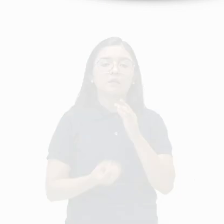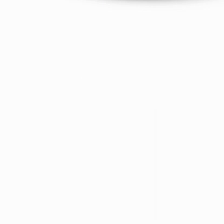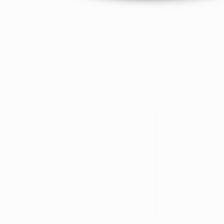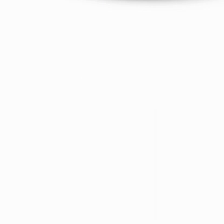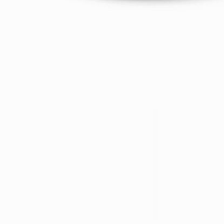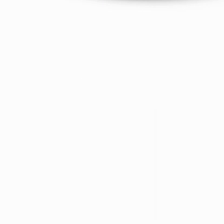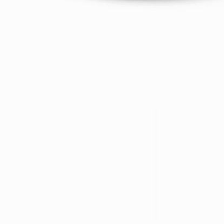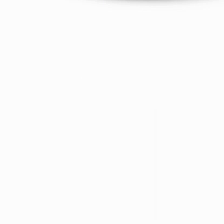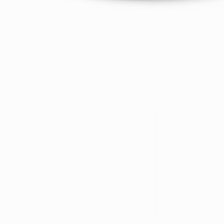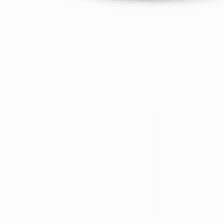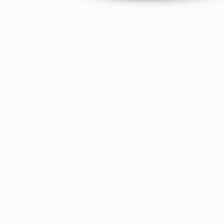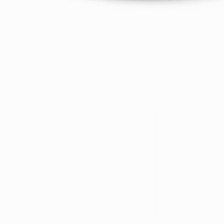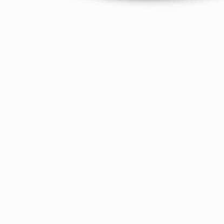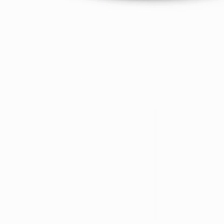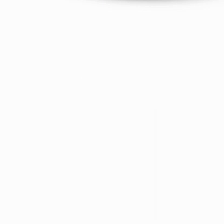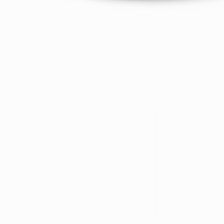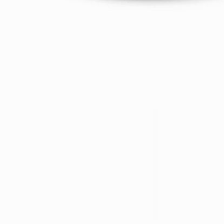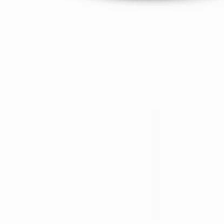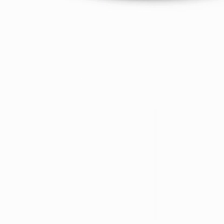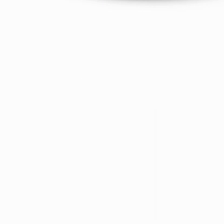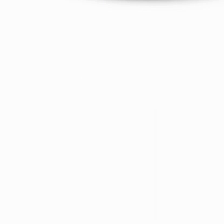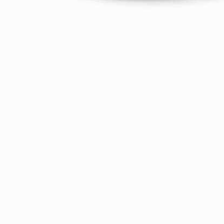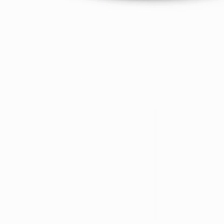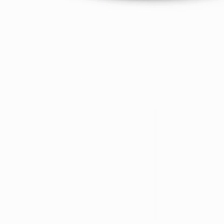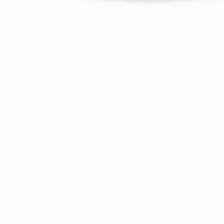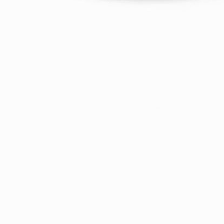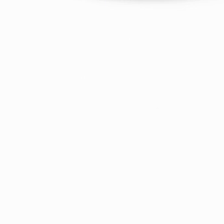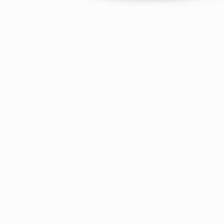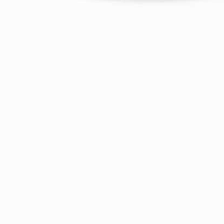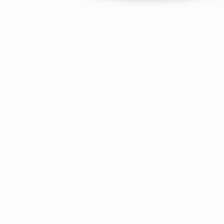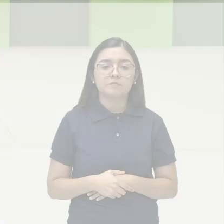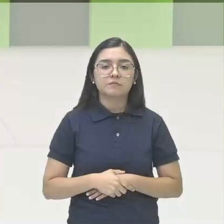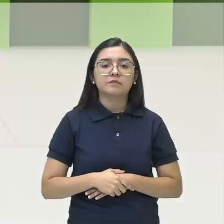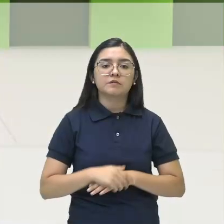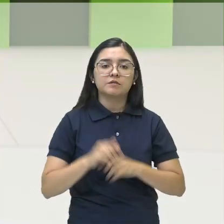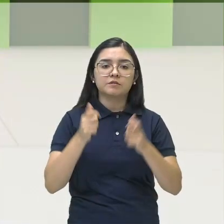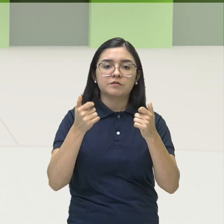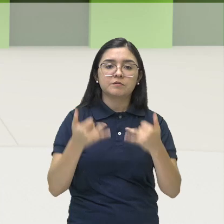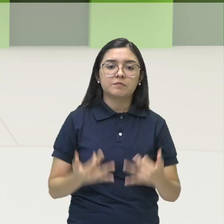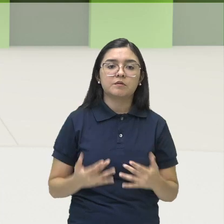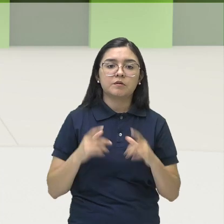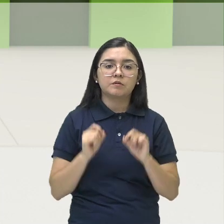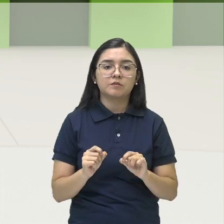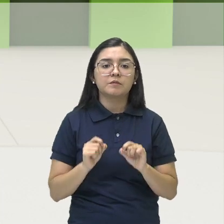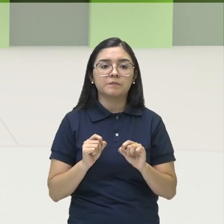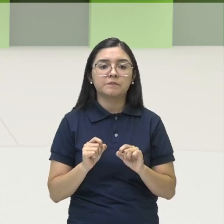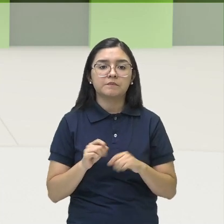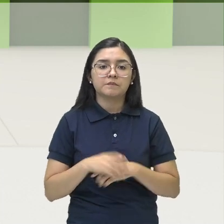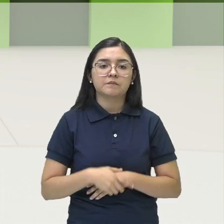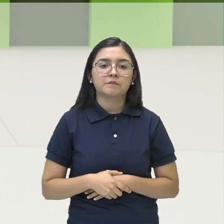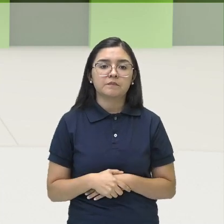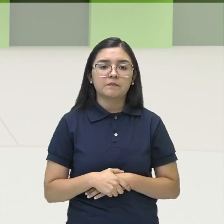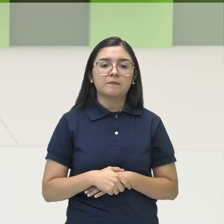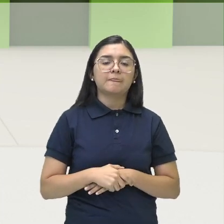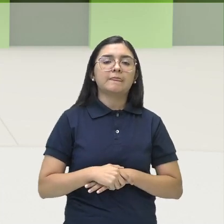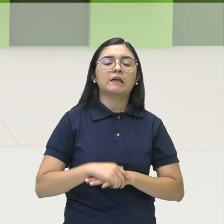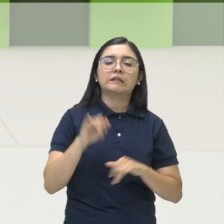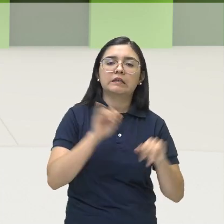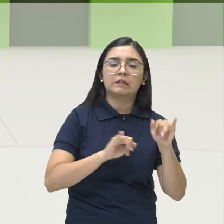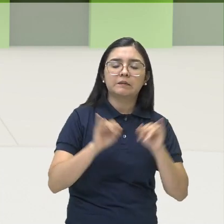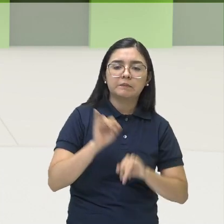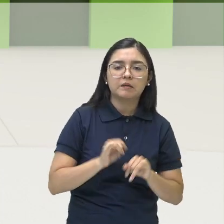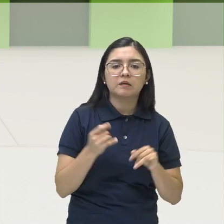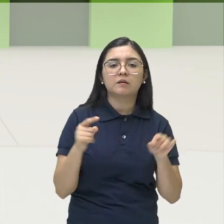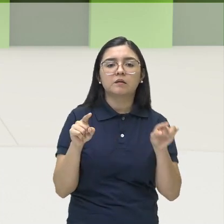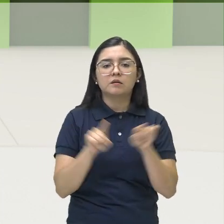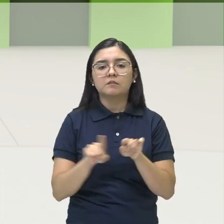Wi-Fi. Tá bom, gente? Espero que vocês tenham gostado da aula de hoje. A gente falou bastante aqui, né, da química,